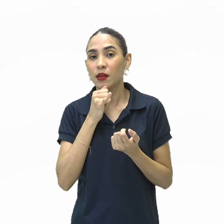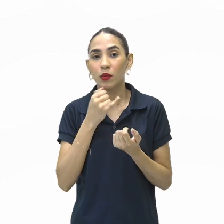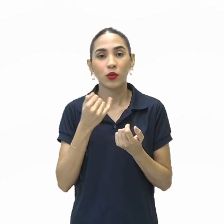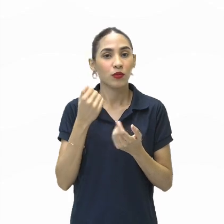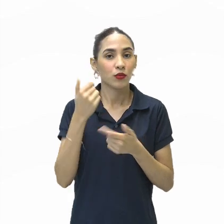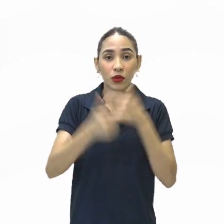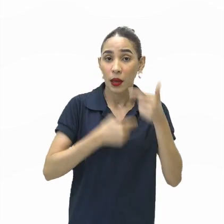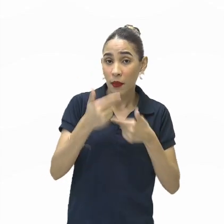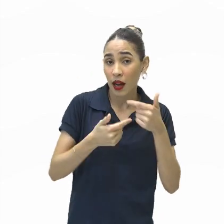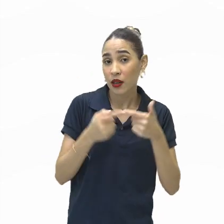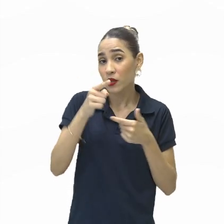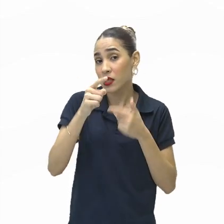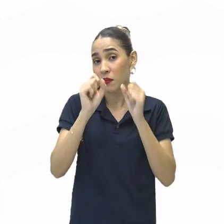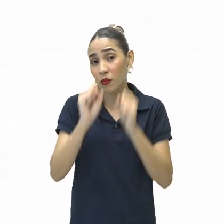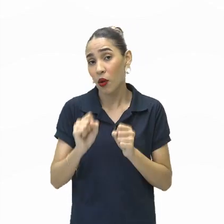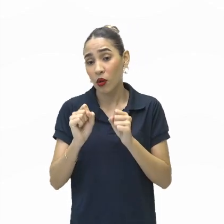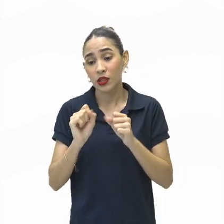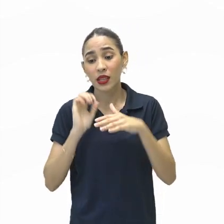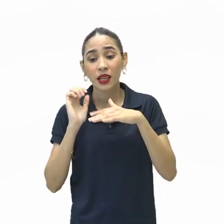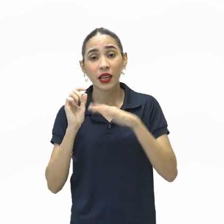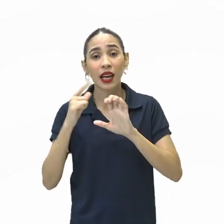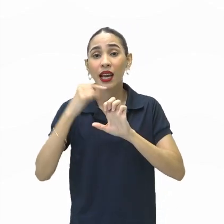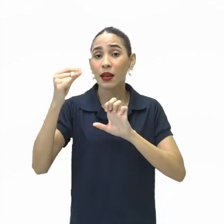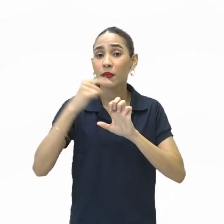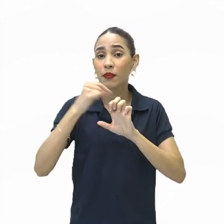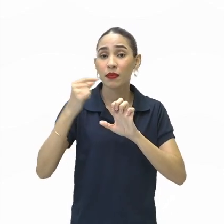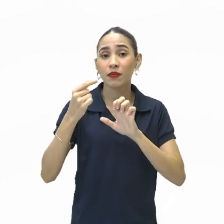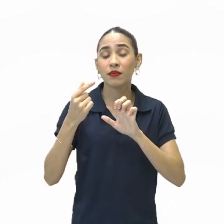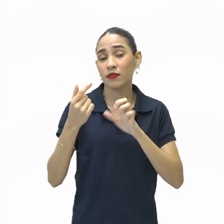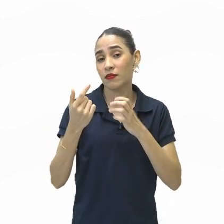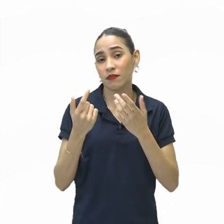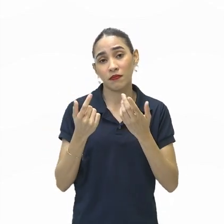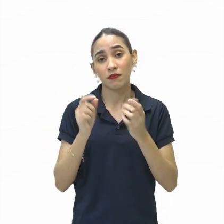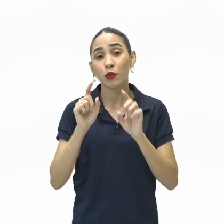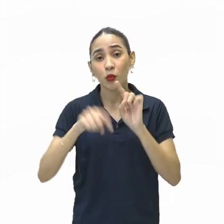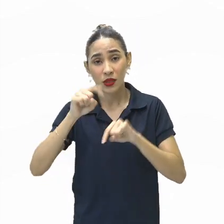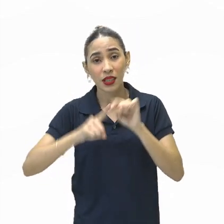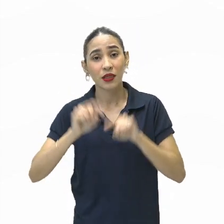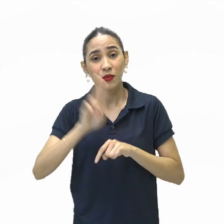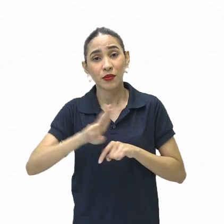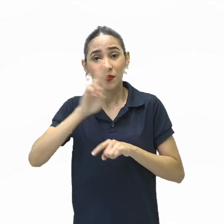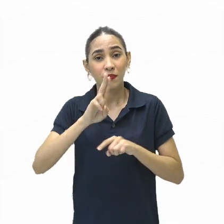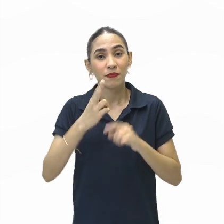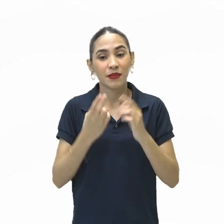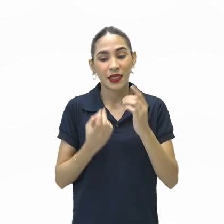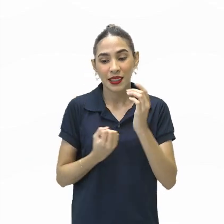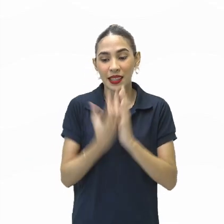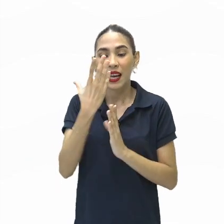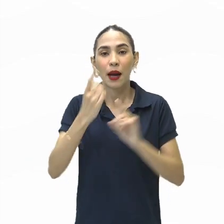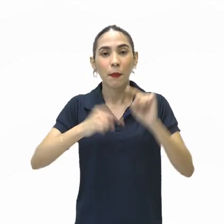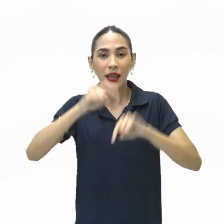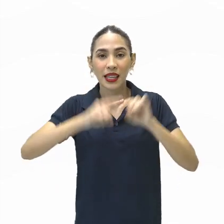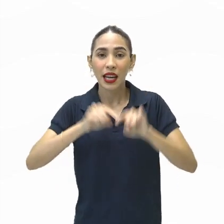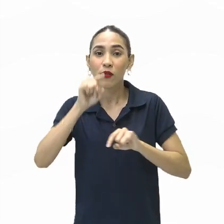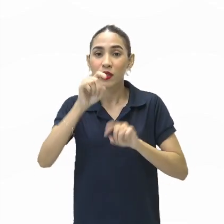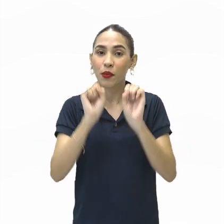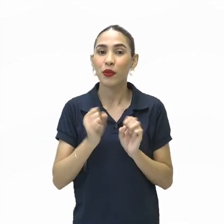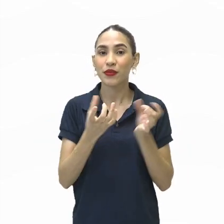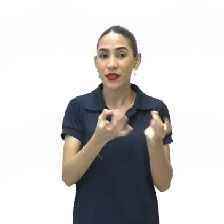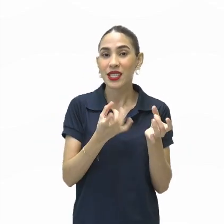emprego, você pode virar um empresário utilizando esses materiais para fazer produtos onde você pode estar